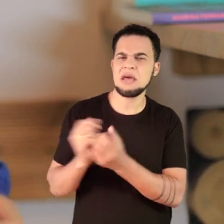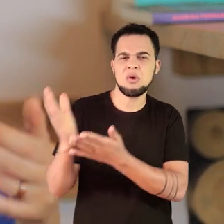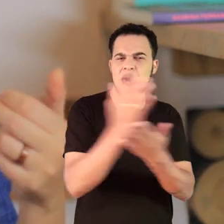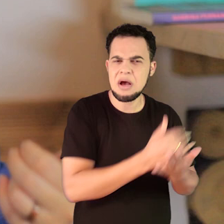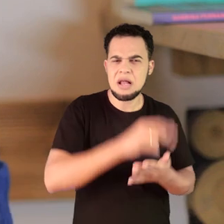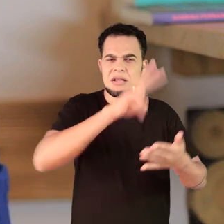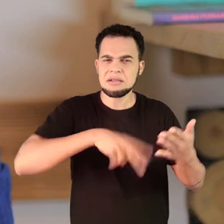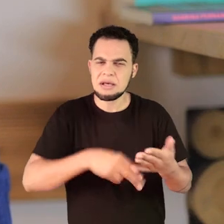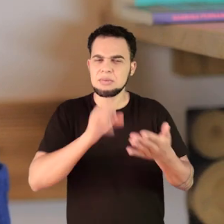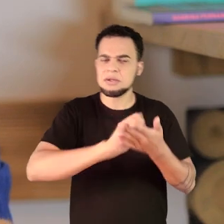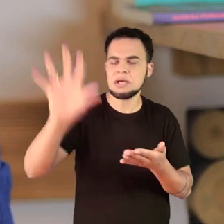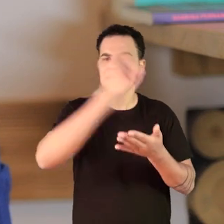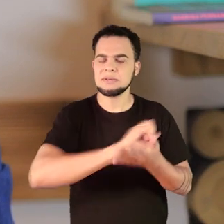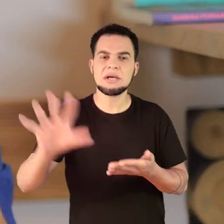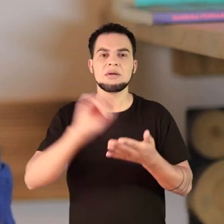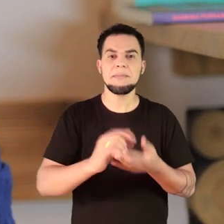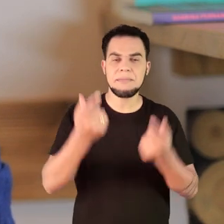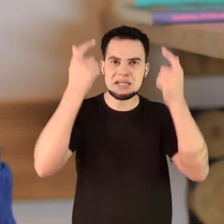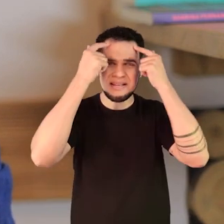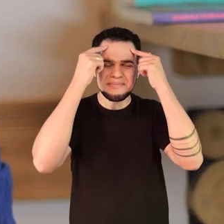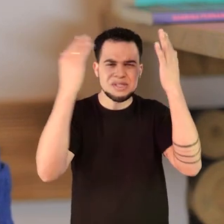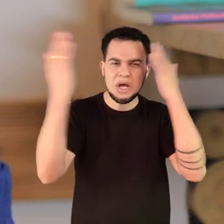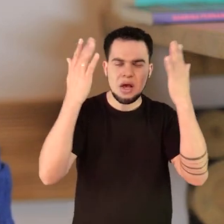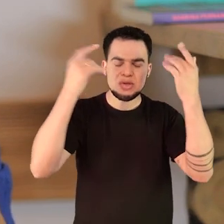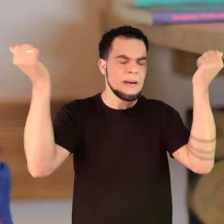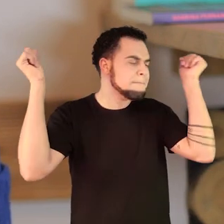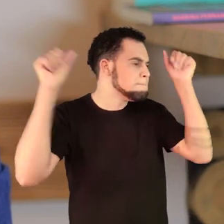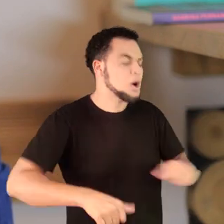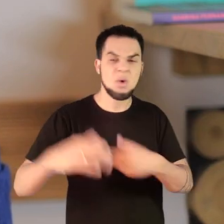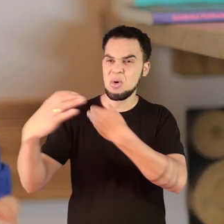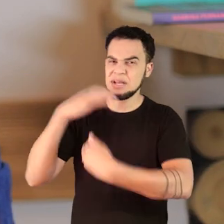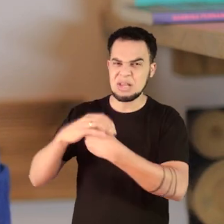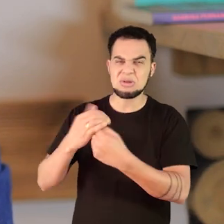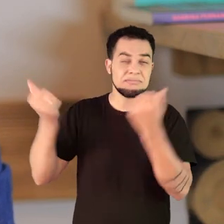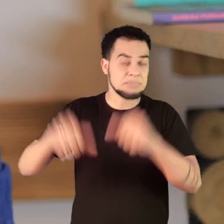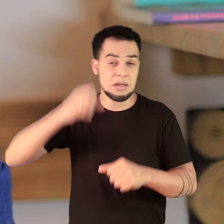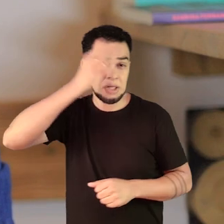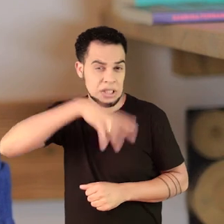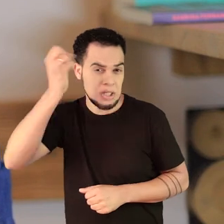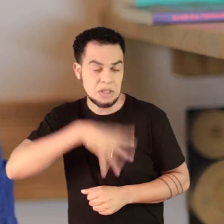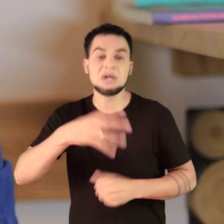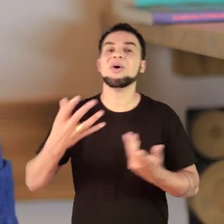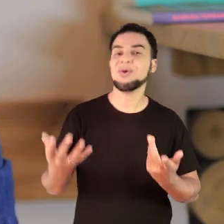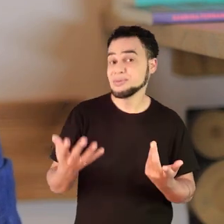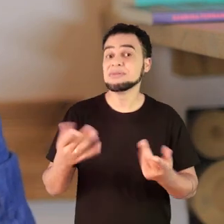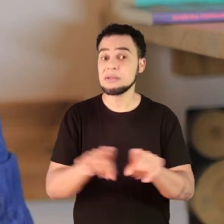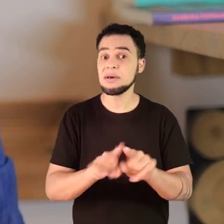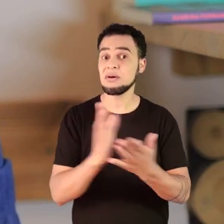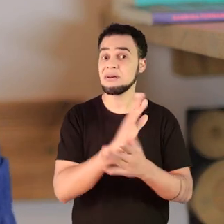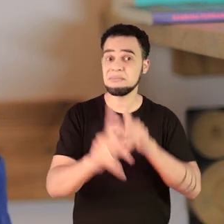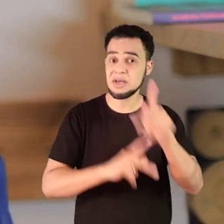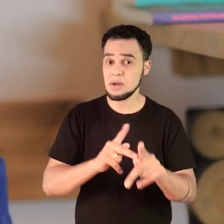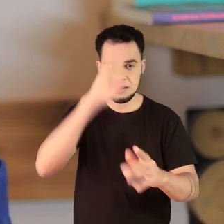fazendo leituras, publicando, tendo o psicológico destruído por orientadores escrotos para ainda ter que lidar com quem